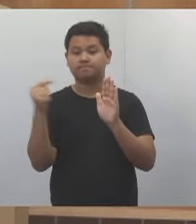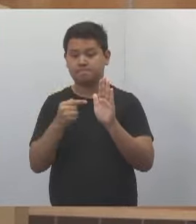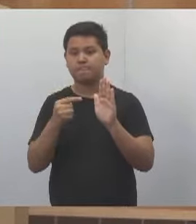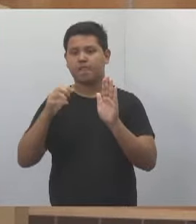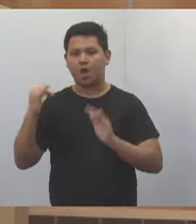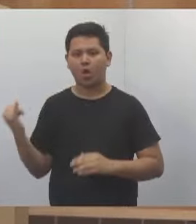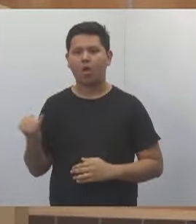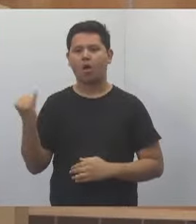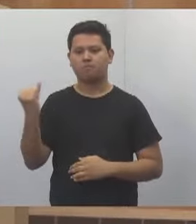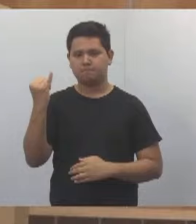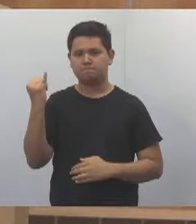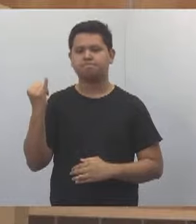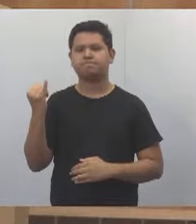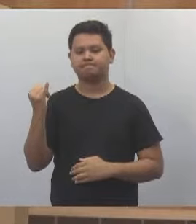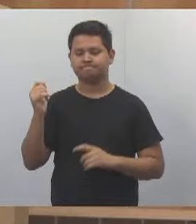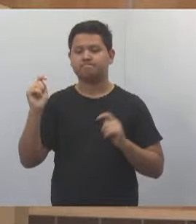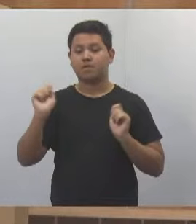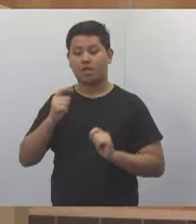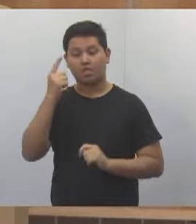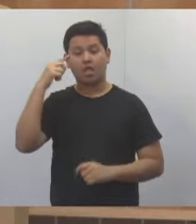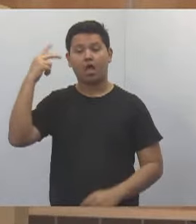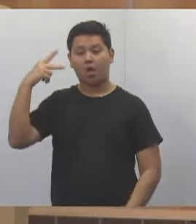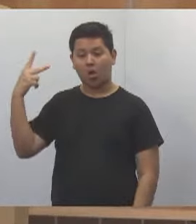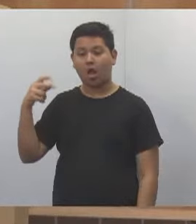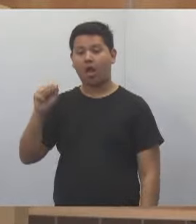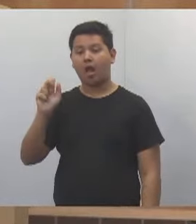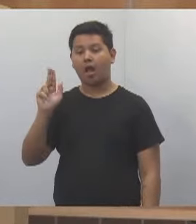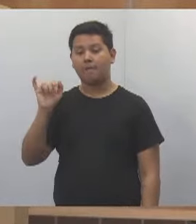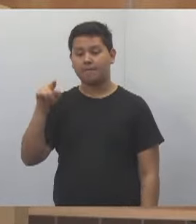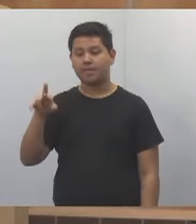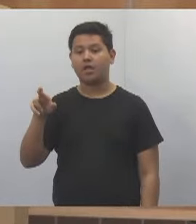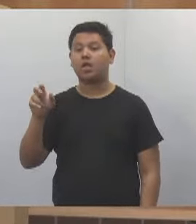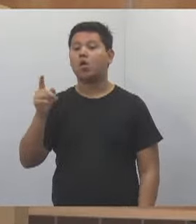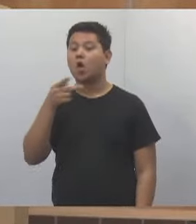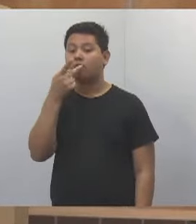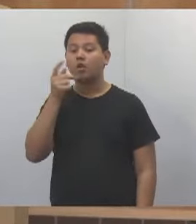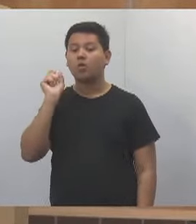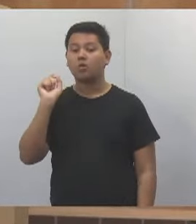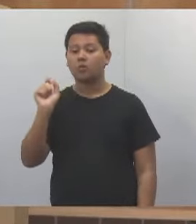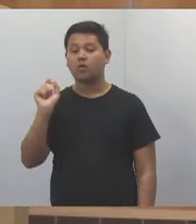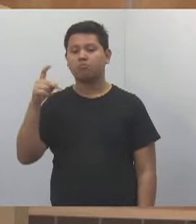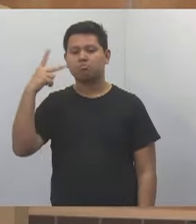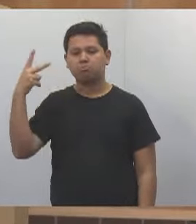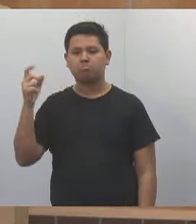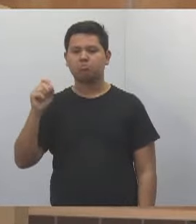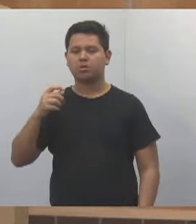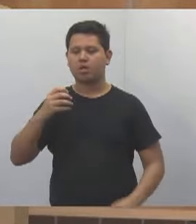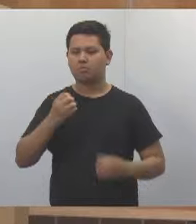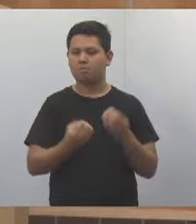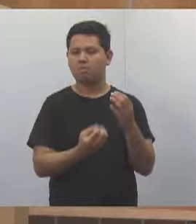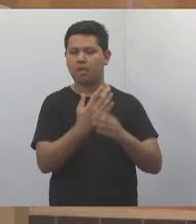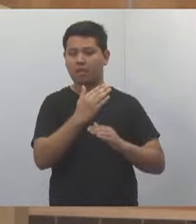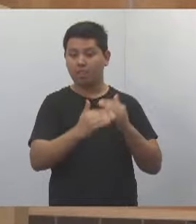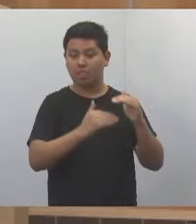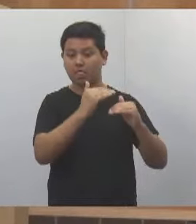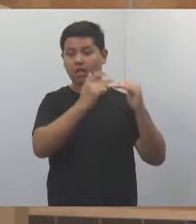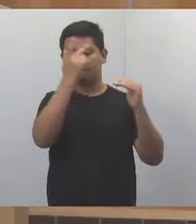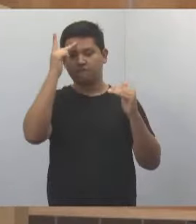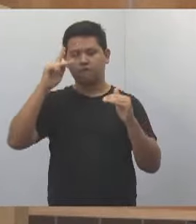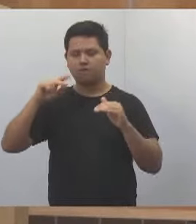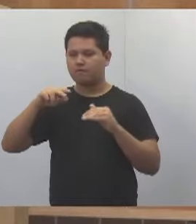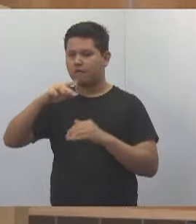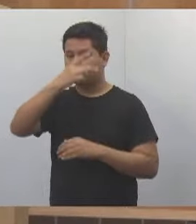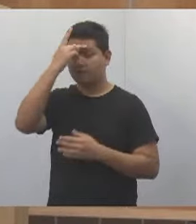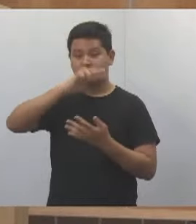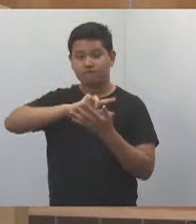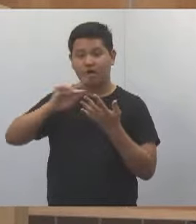tão importante e que, como o vereador Abner, que é autor do projeto, disse, um projeto que foi construído sob várias mãos.